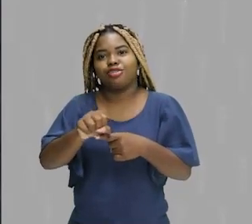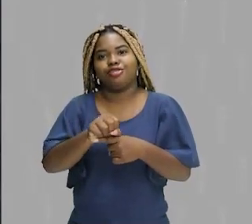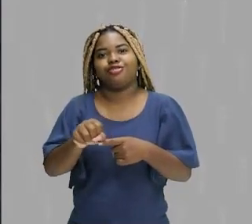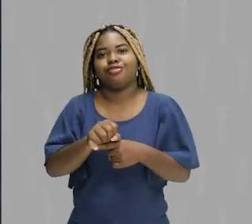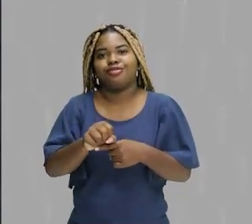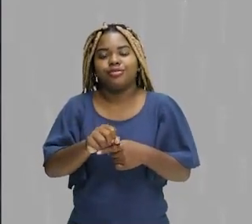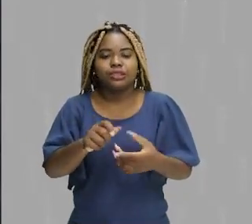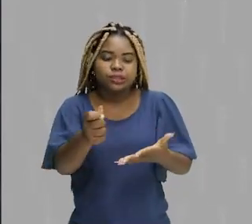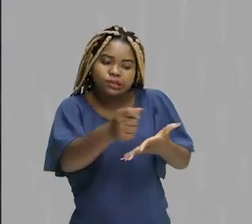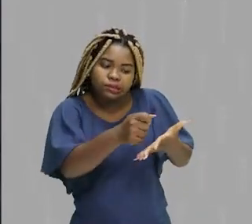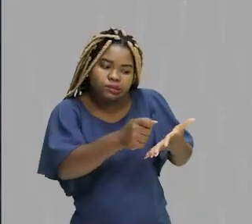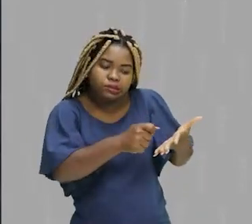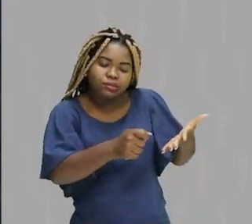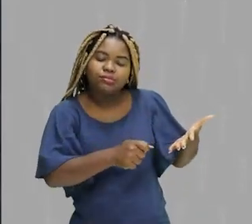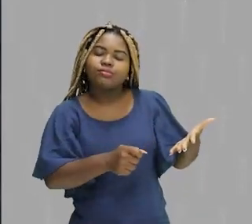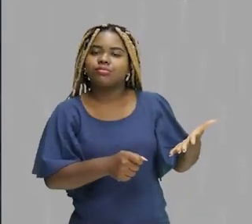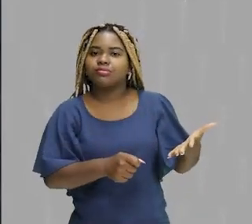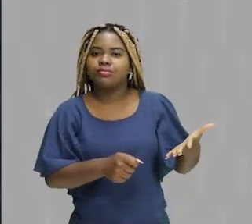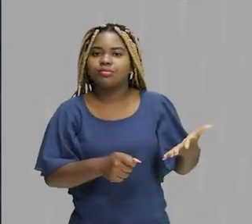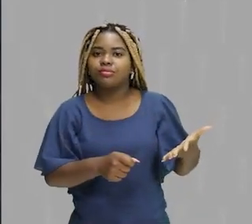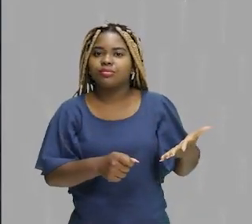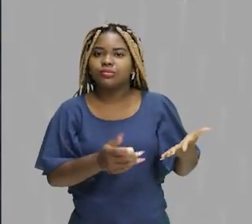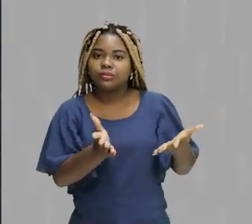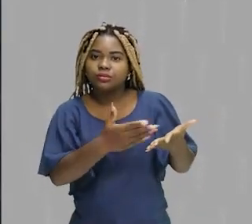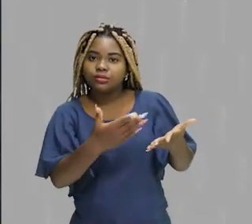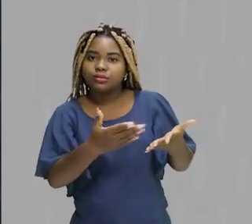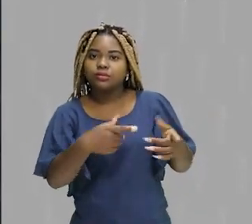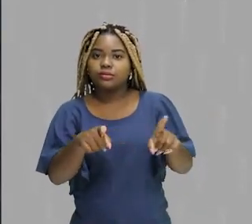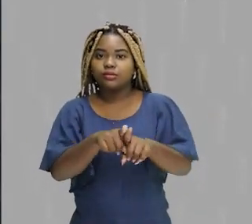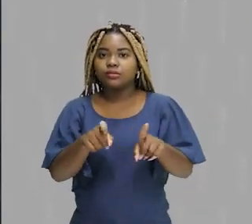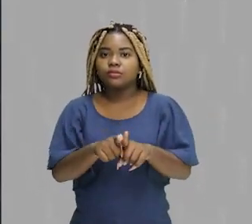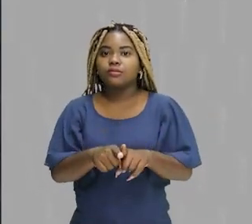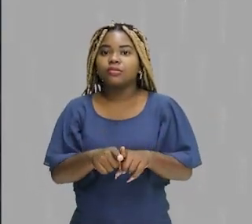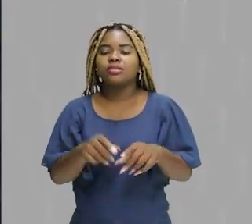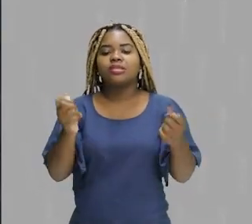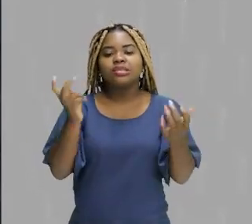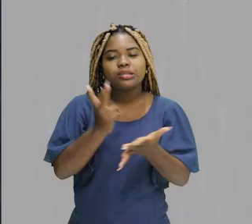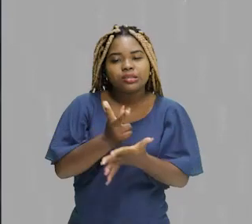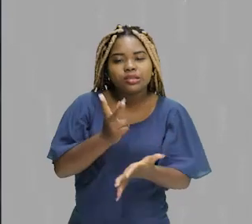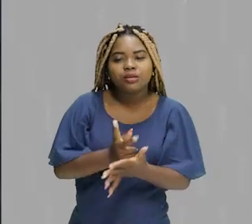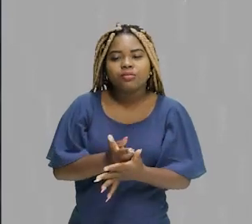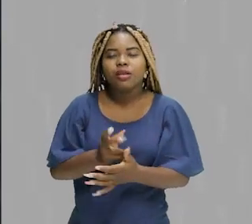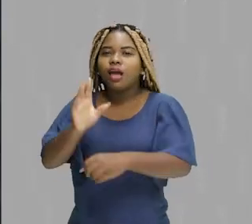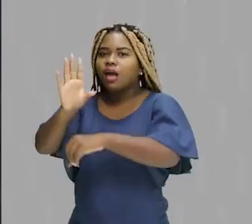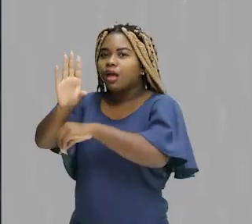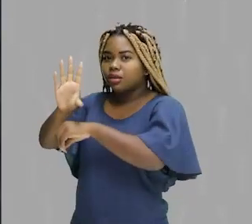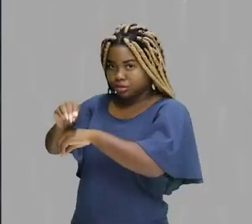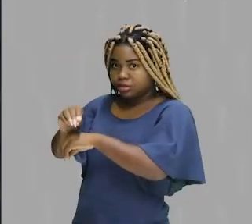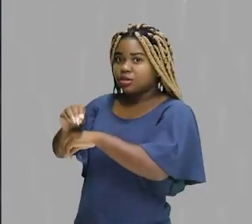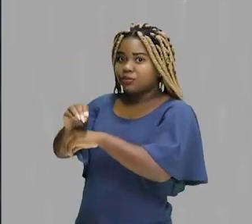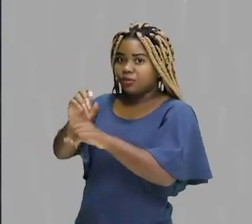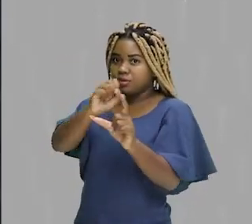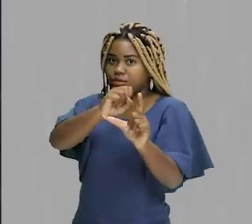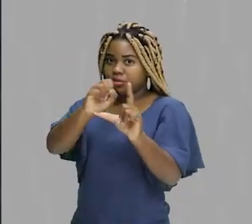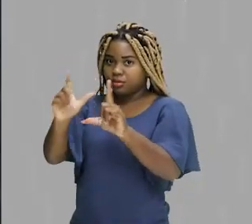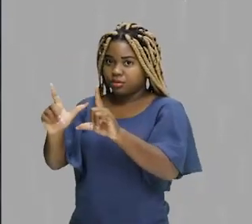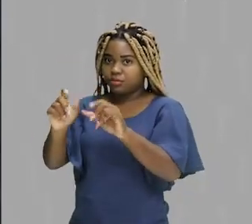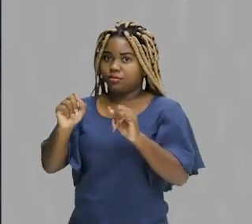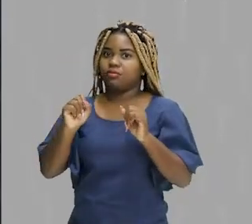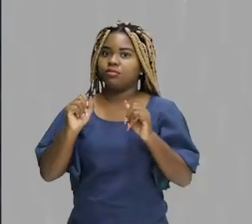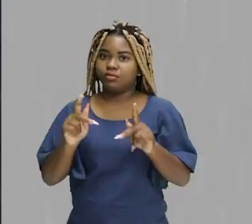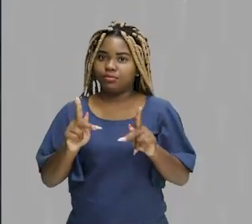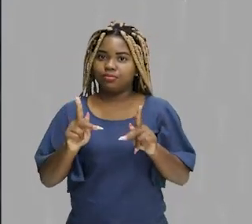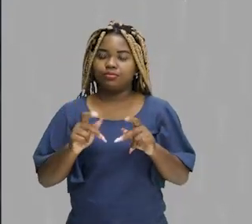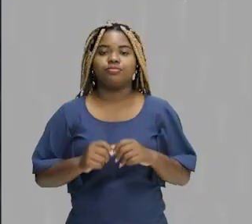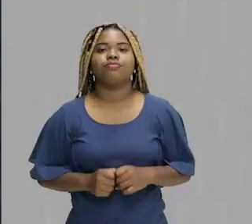anotações. E sempre que for possível, faça um print da tela. E aí você vai transpor essas